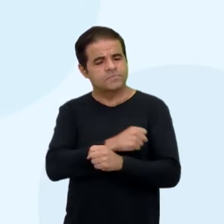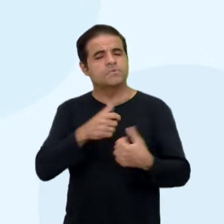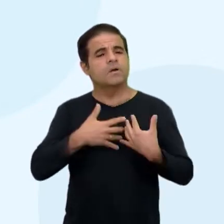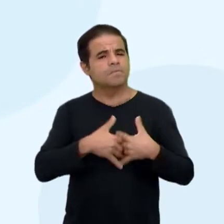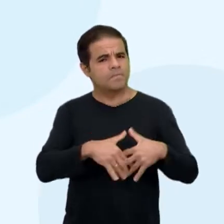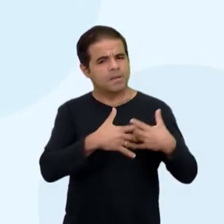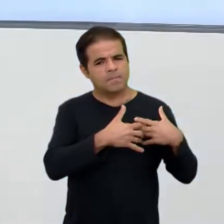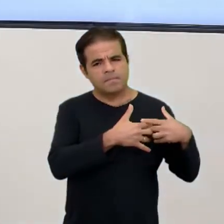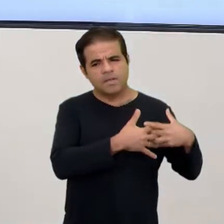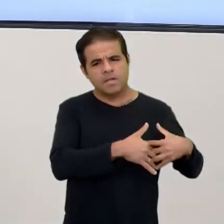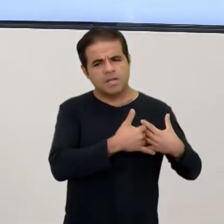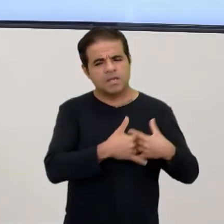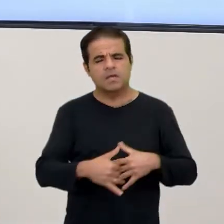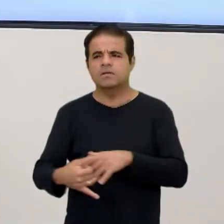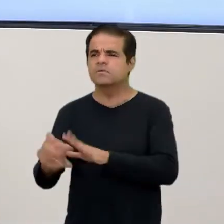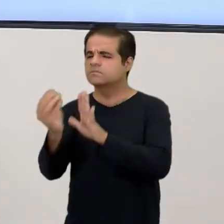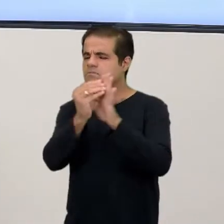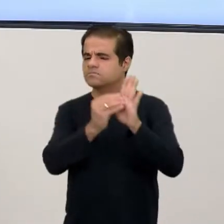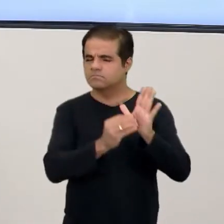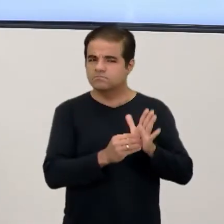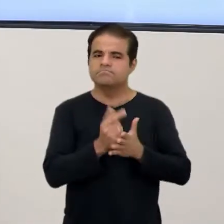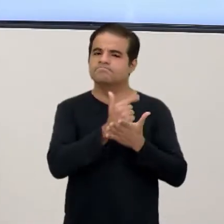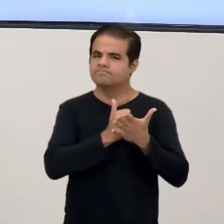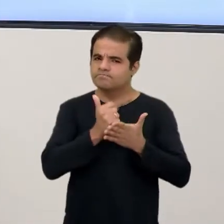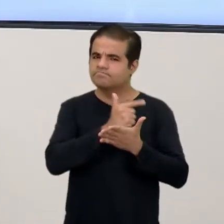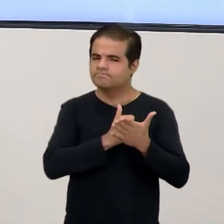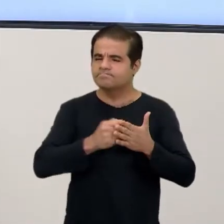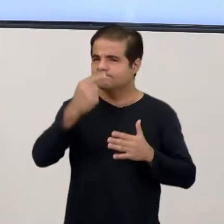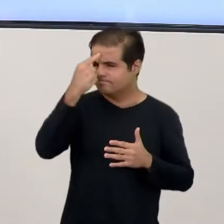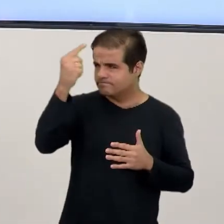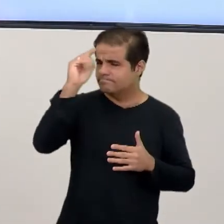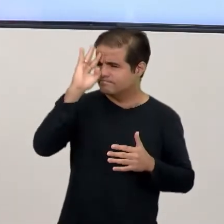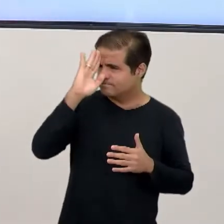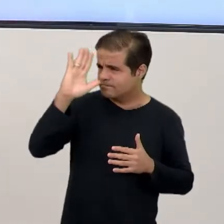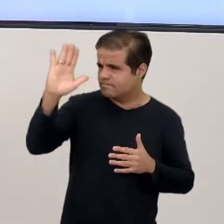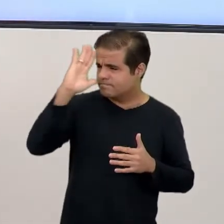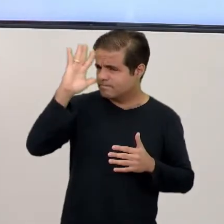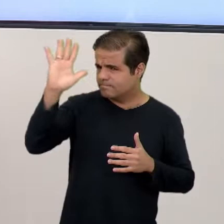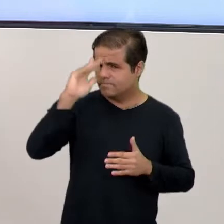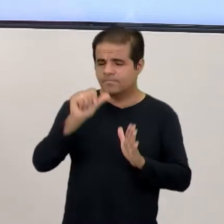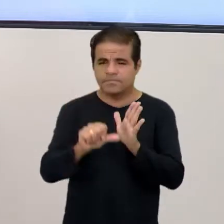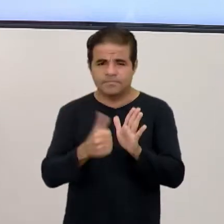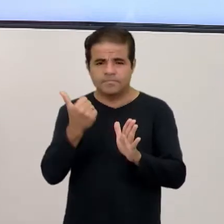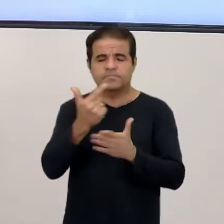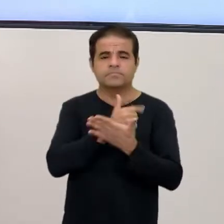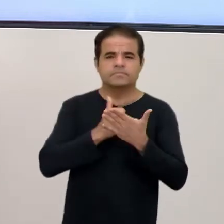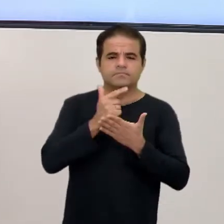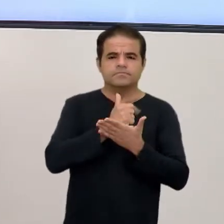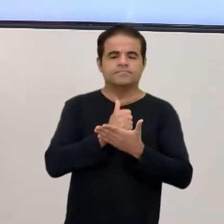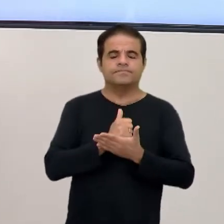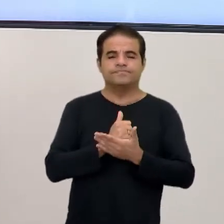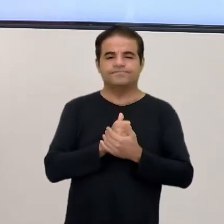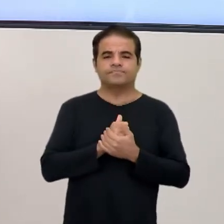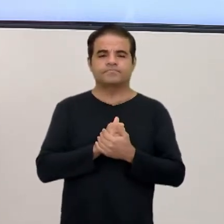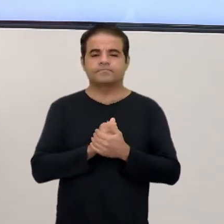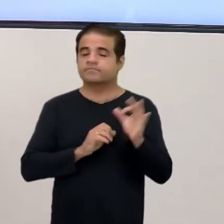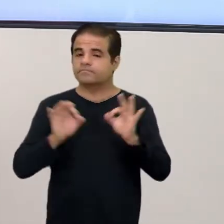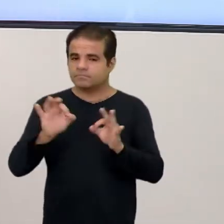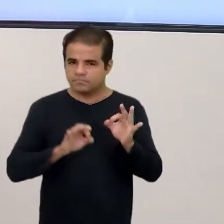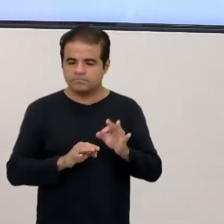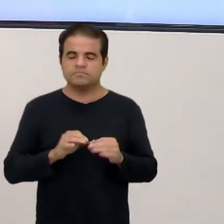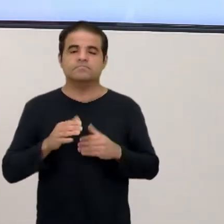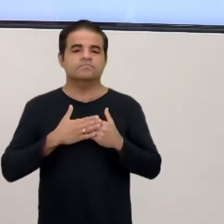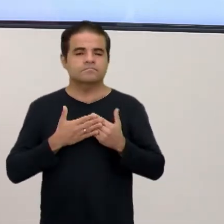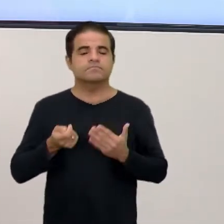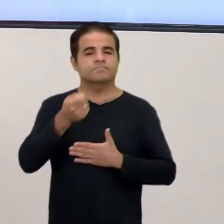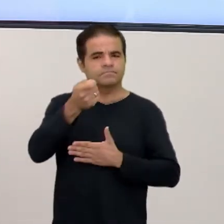equipamento. Monta, né? Faz um desenho, né? Imagino que vocês podem fazer primeiro, montar um desenho, um esquema, né, um projeto,